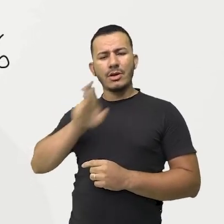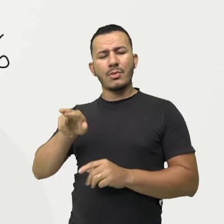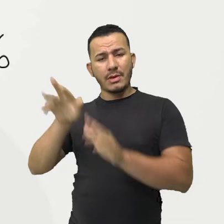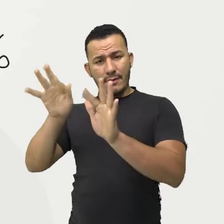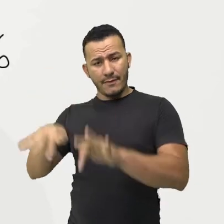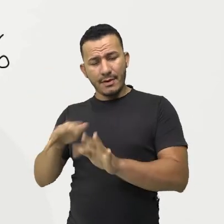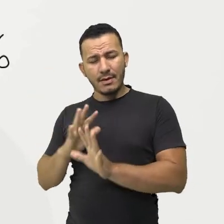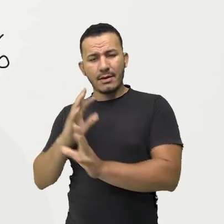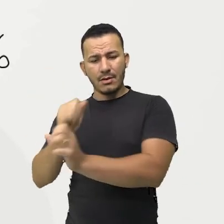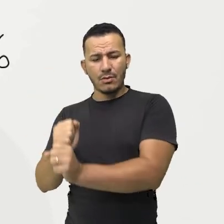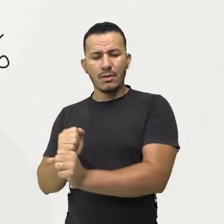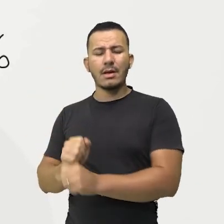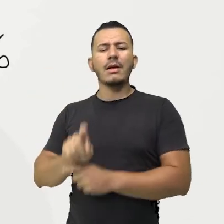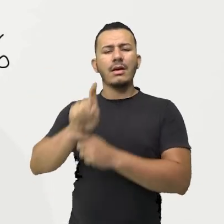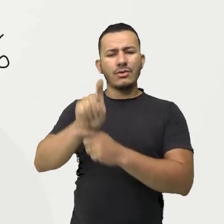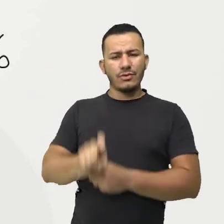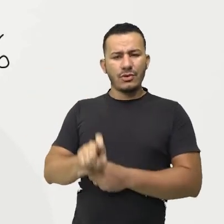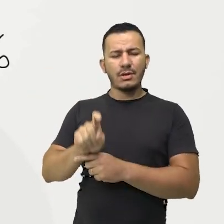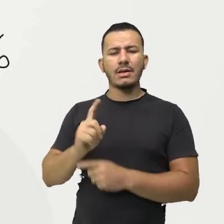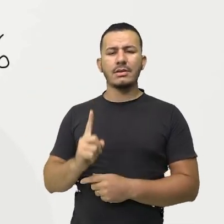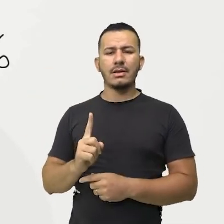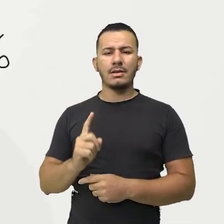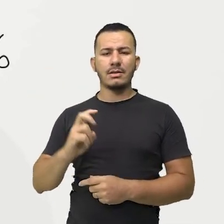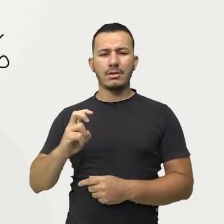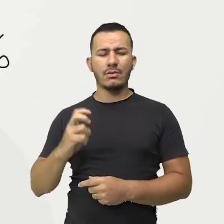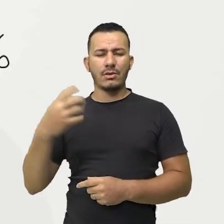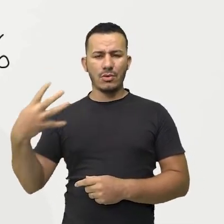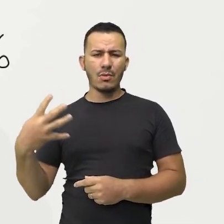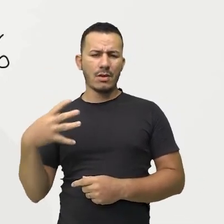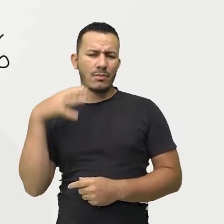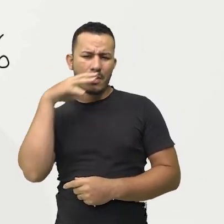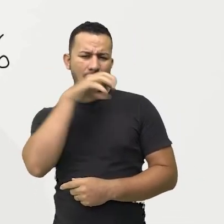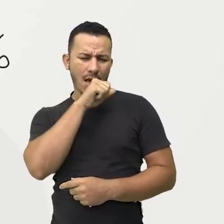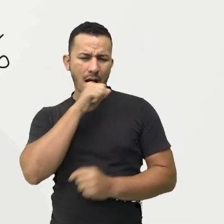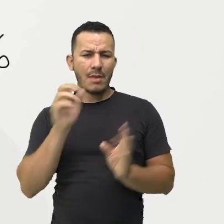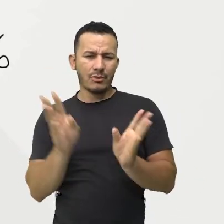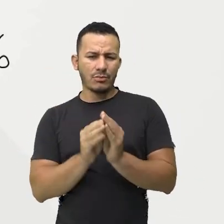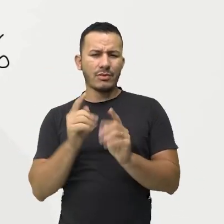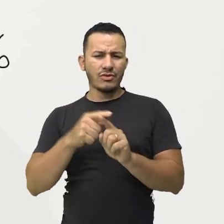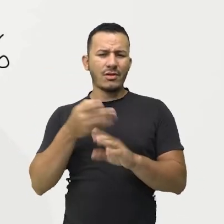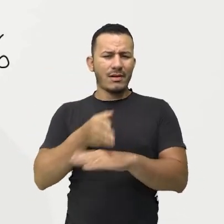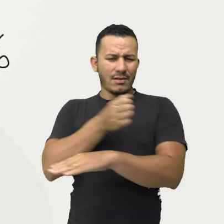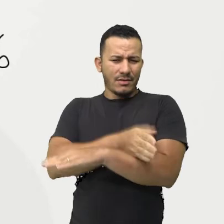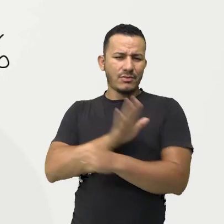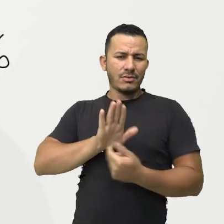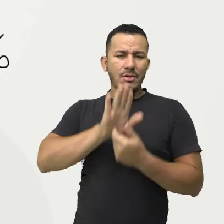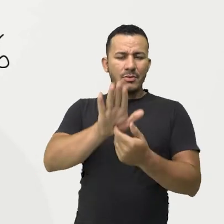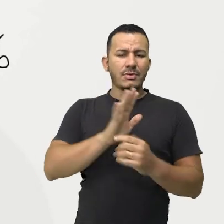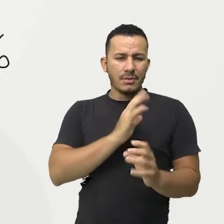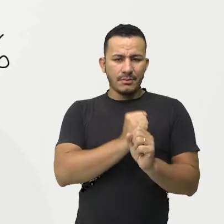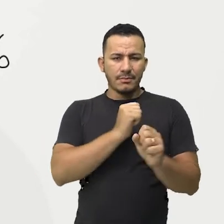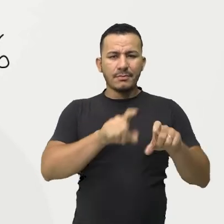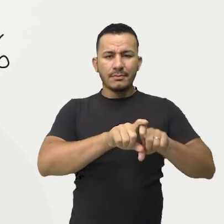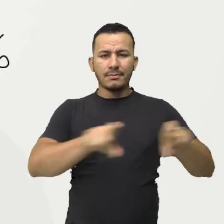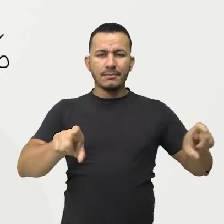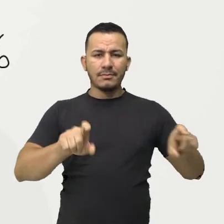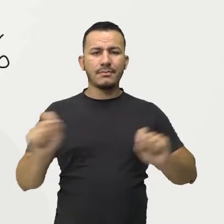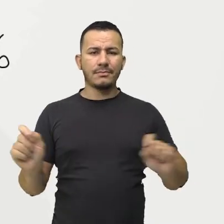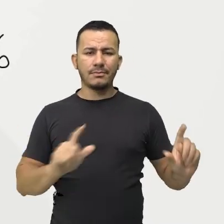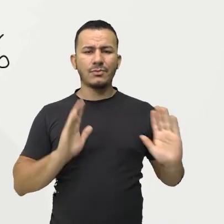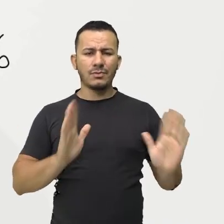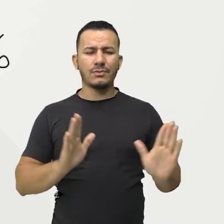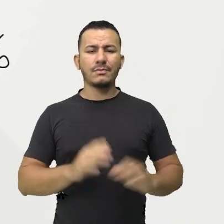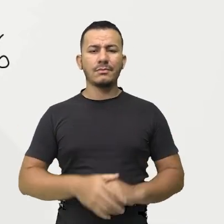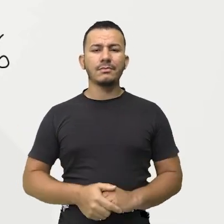final que o x é 154. O professor fez um pouquinho mais rápido aqui porque nós já tínhamos feito, né? Na questão, na nossa cartela anterior, o professor já tinha